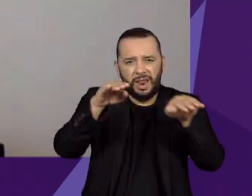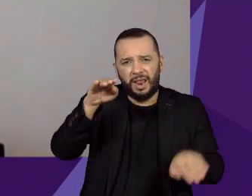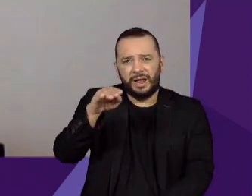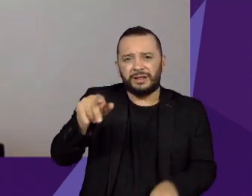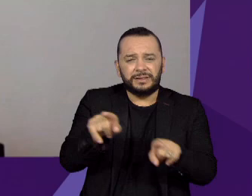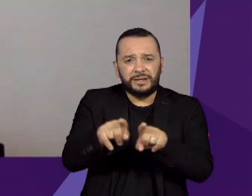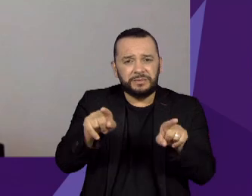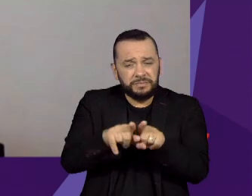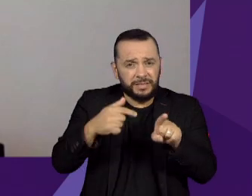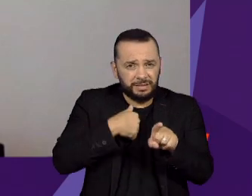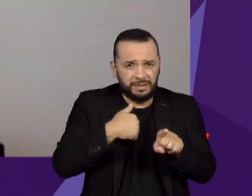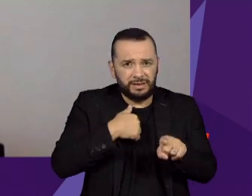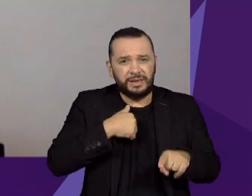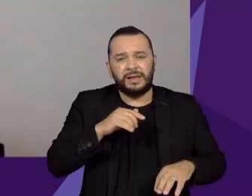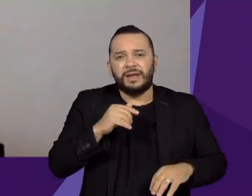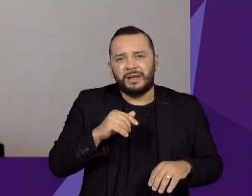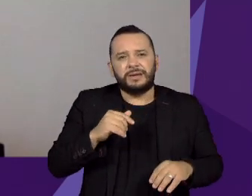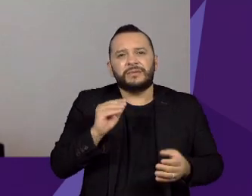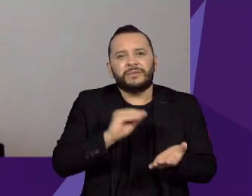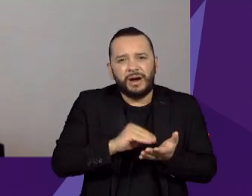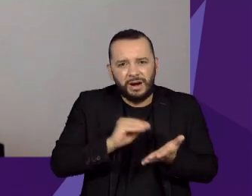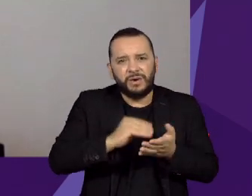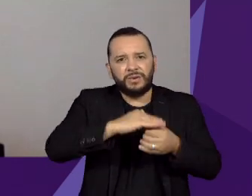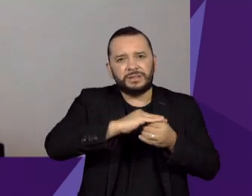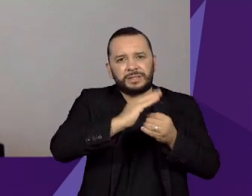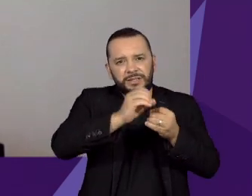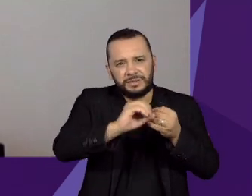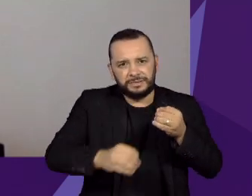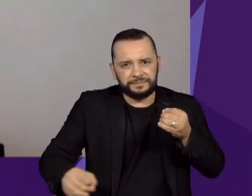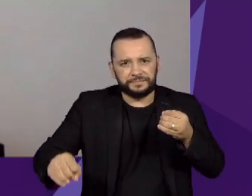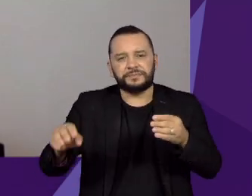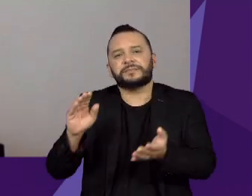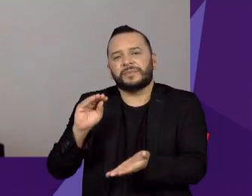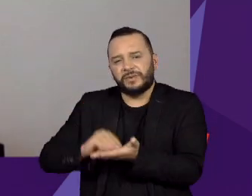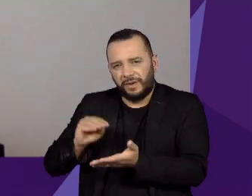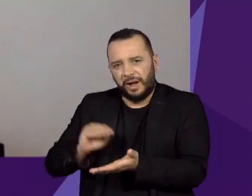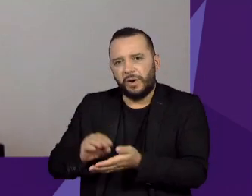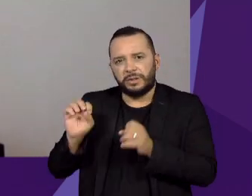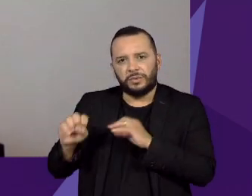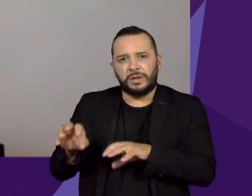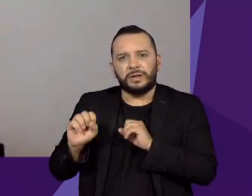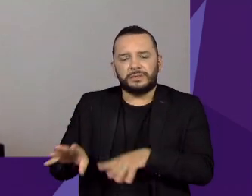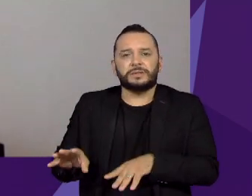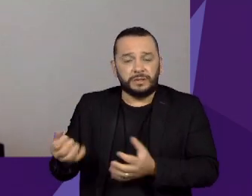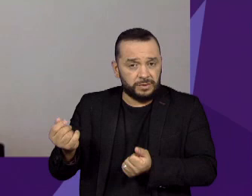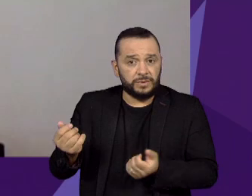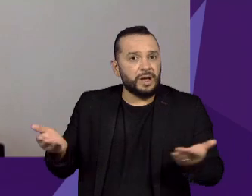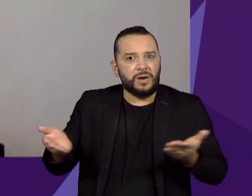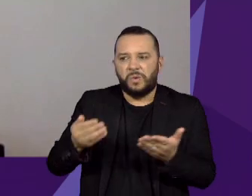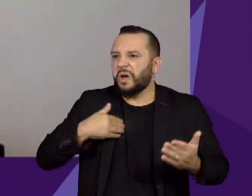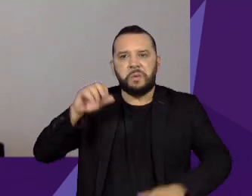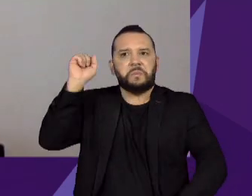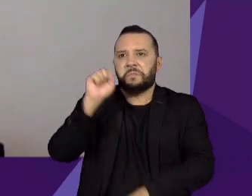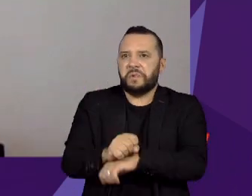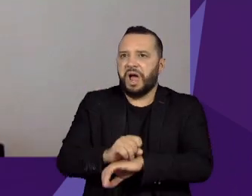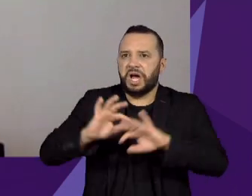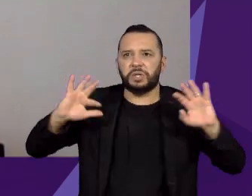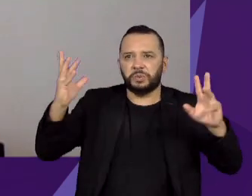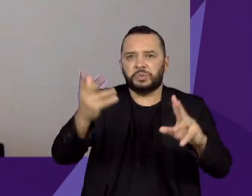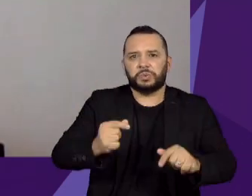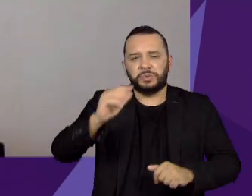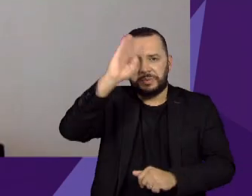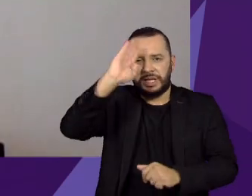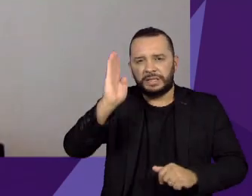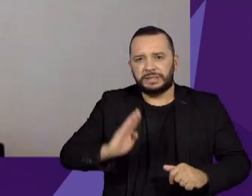abandono de habitação, de saneamento, de educação, você chegar e falar, agora eu vou parar, eu vou imobilizar o país.